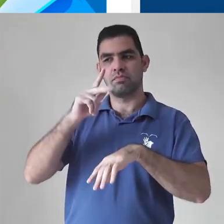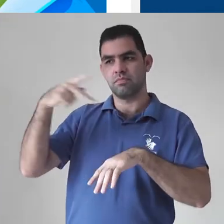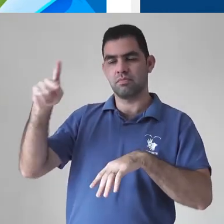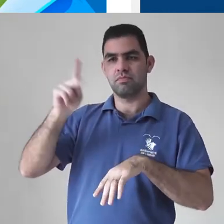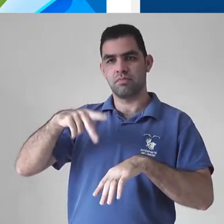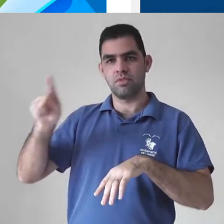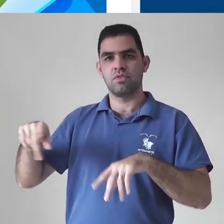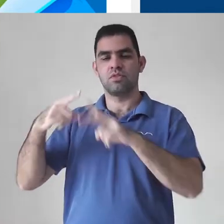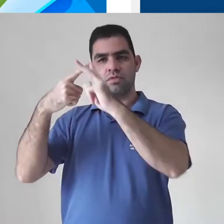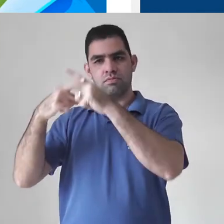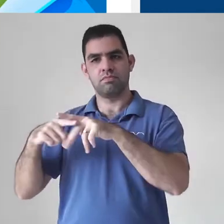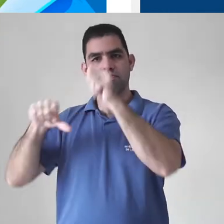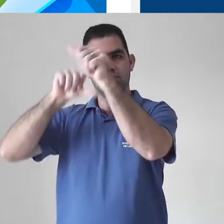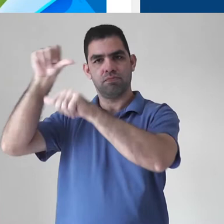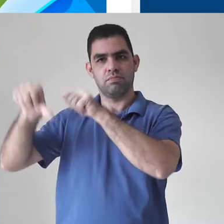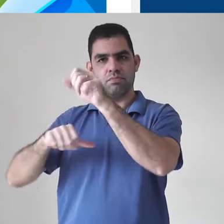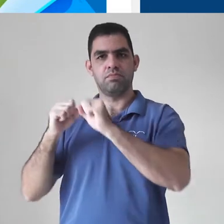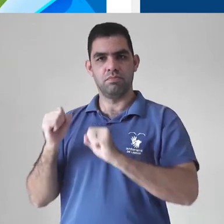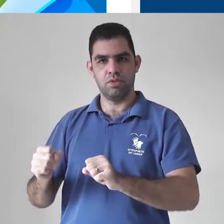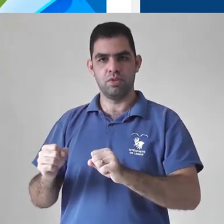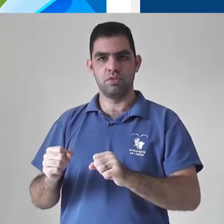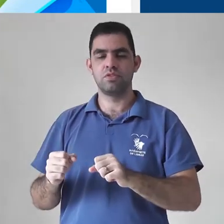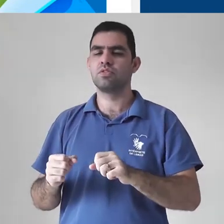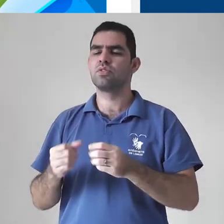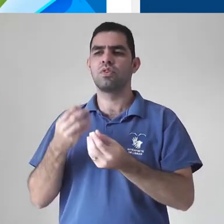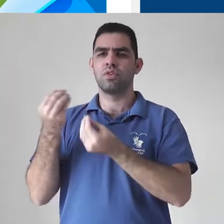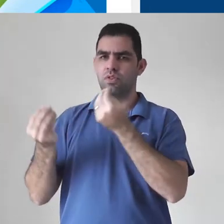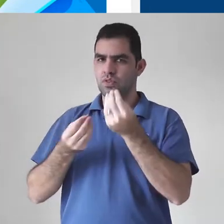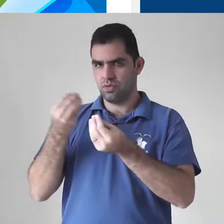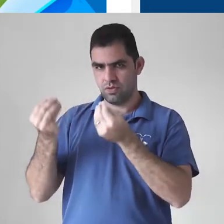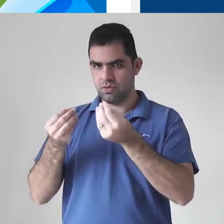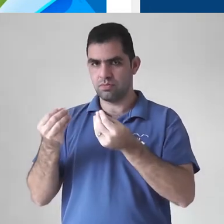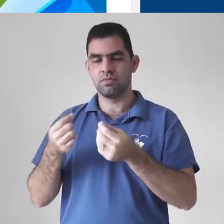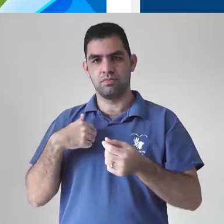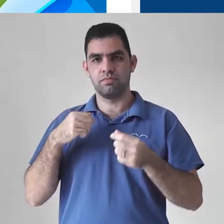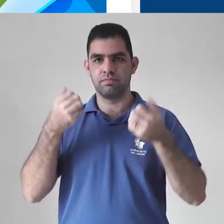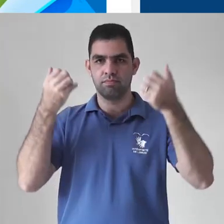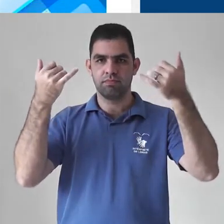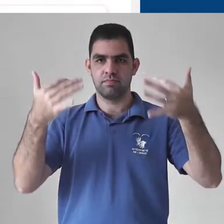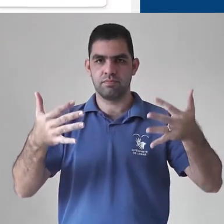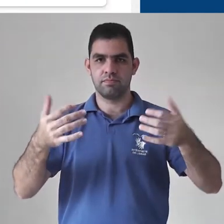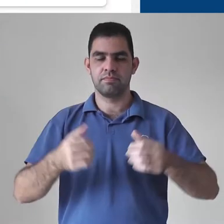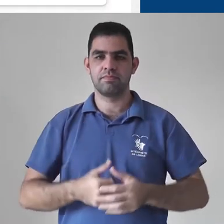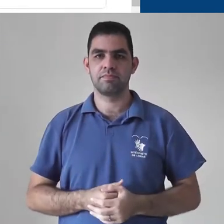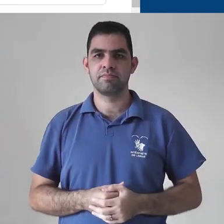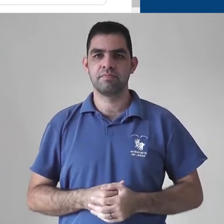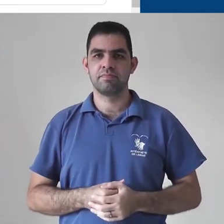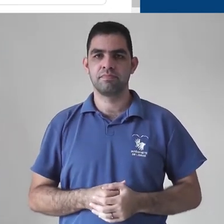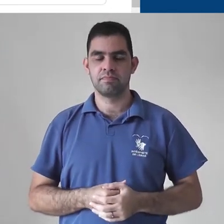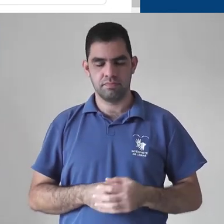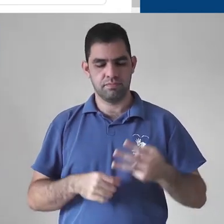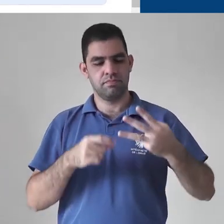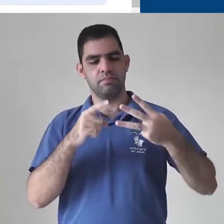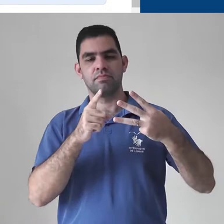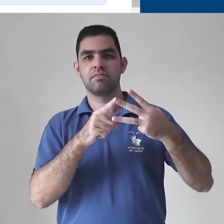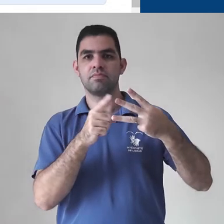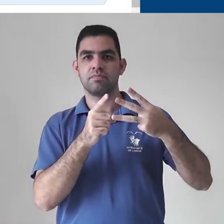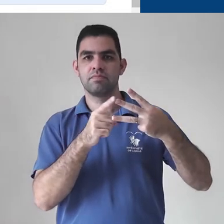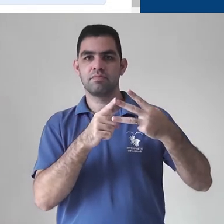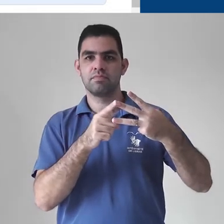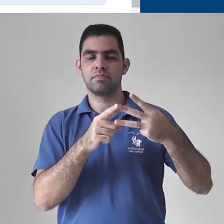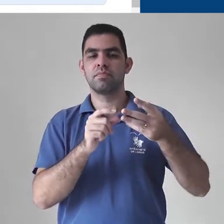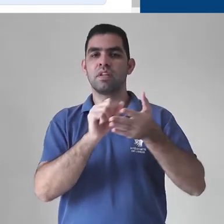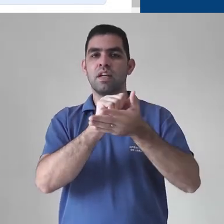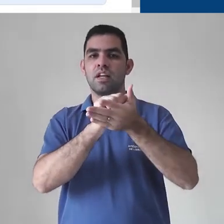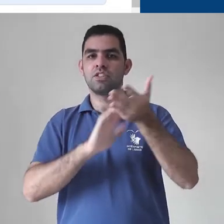a configuração do seu professor vou mostrar como ela ocorre nas duas possibilidades no primeiro